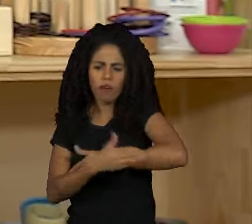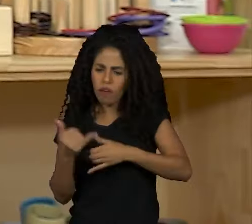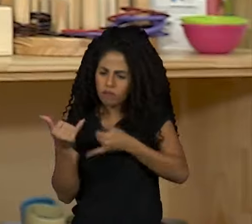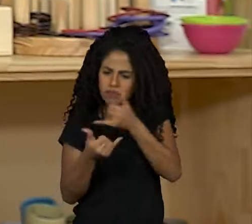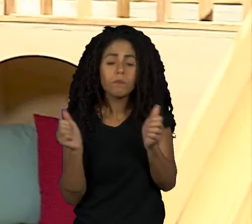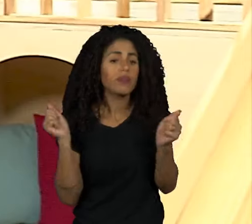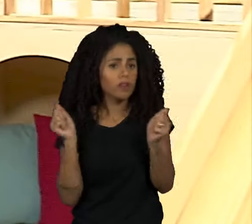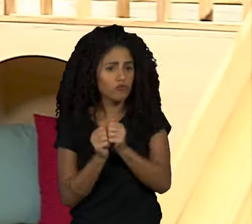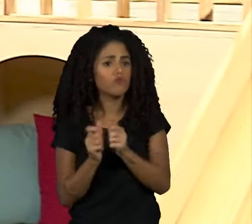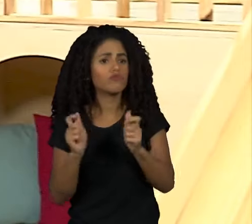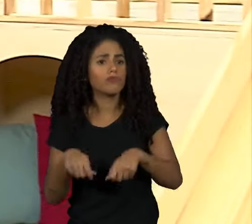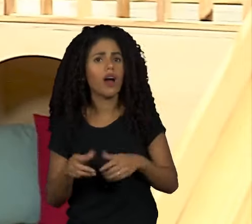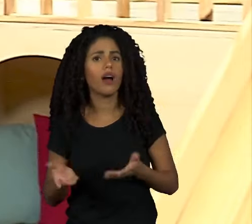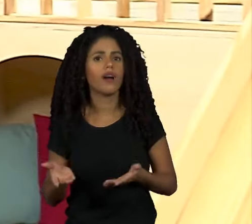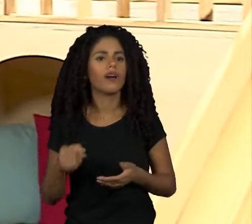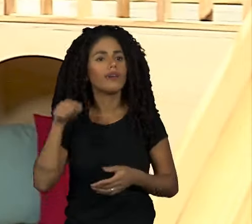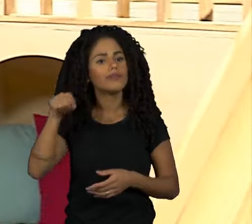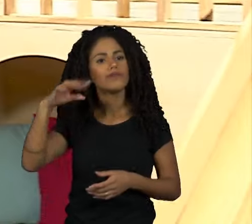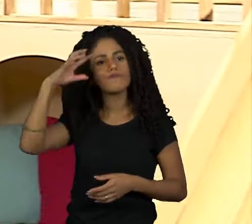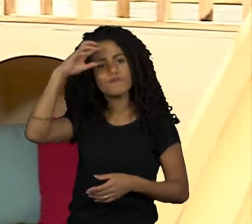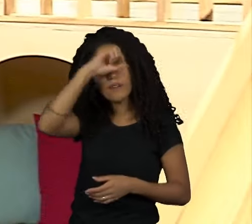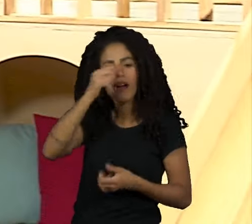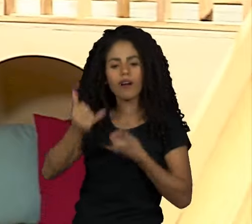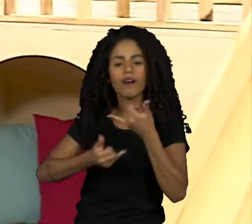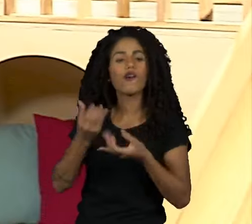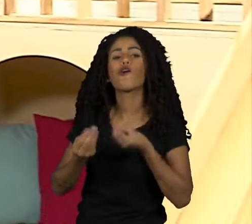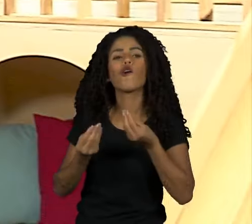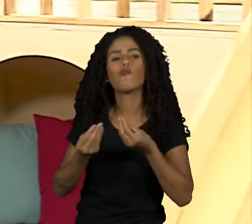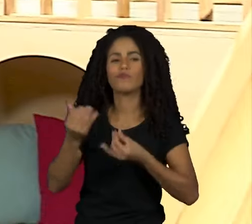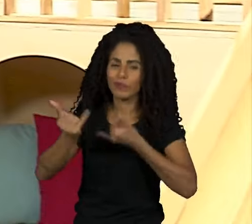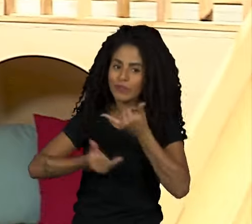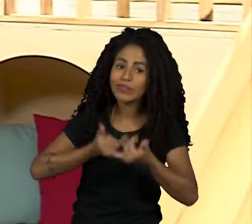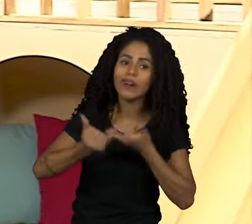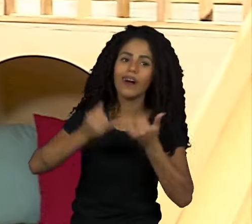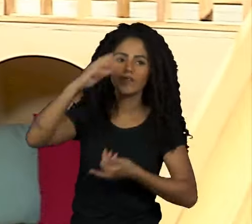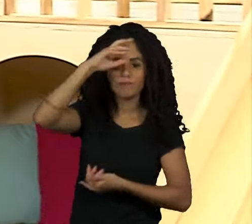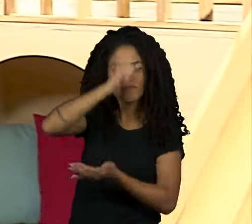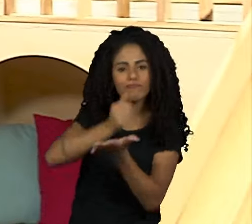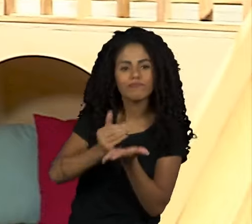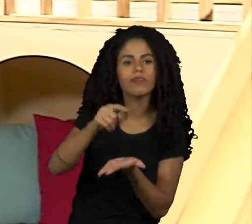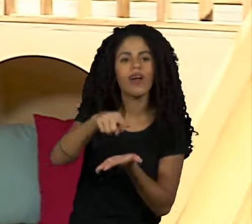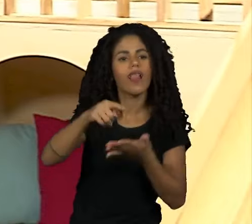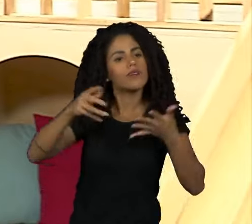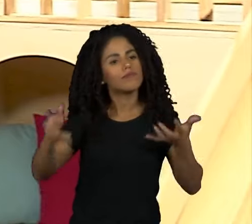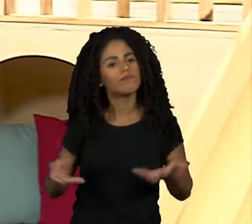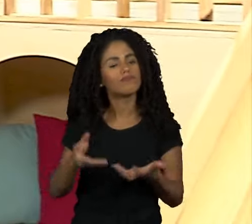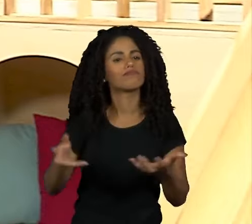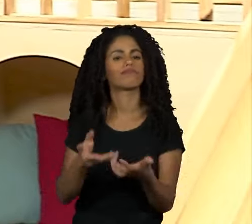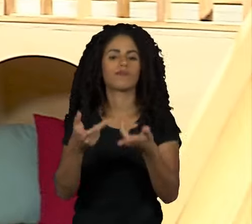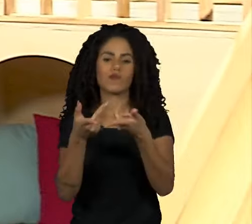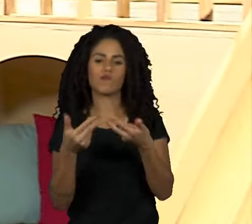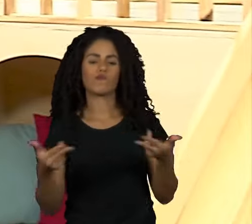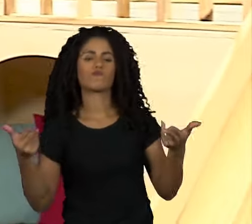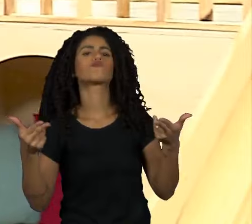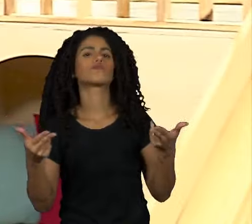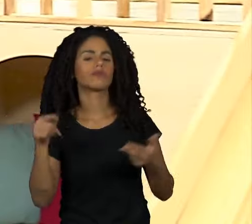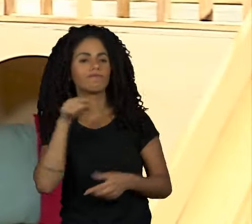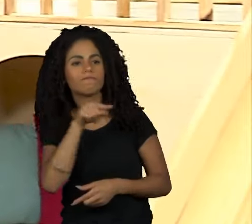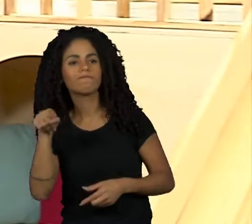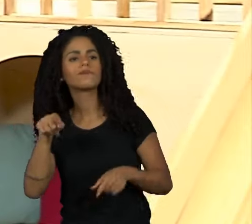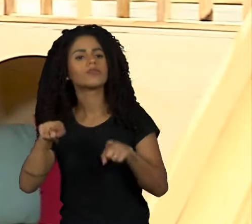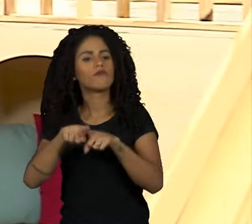é muito legal. É no brincar que ela aprende. Então, a partir dessas brincadeiras, ela vai estimulando muitas coisas ali.